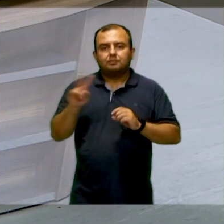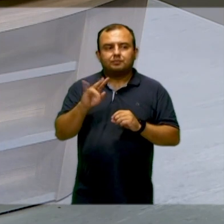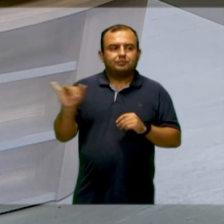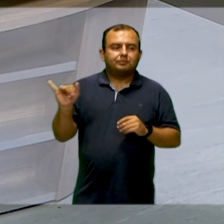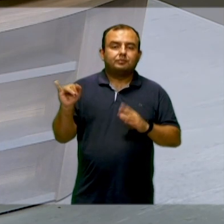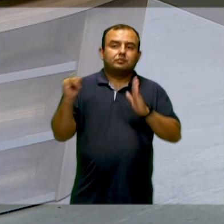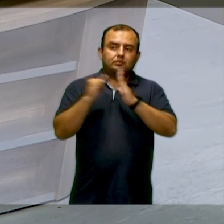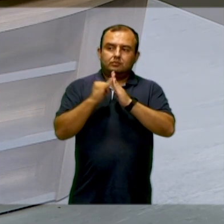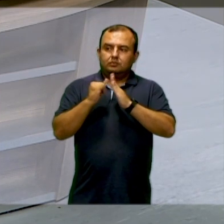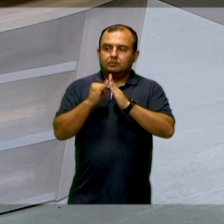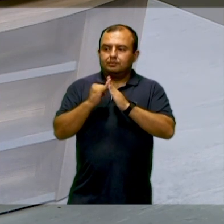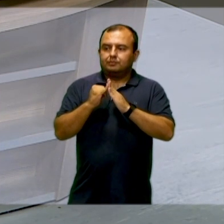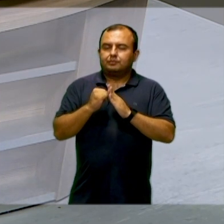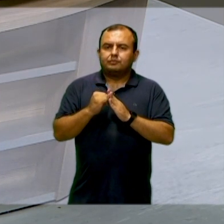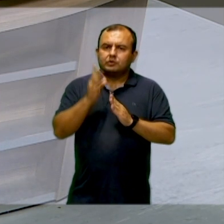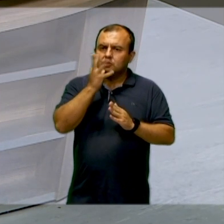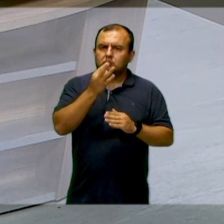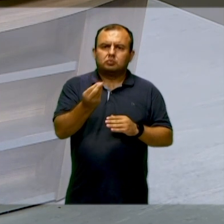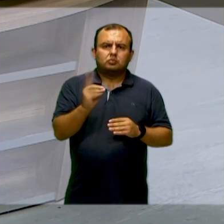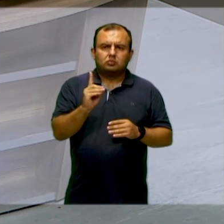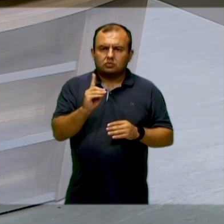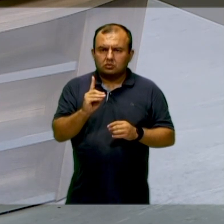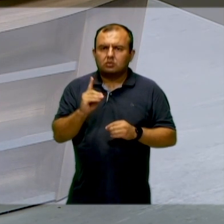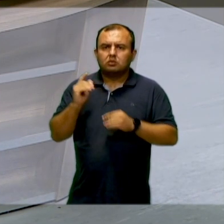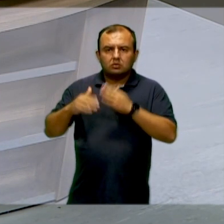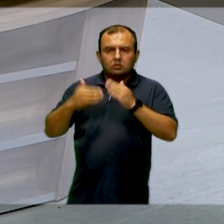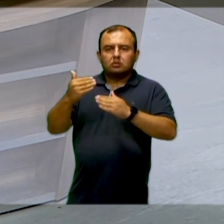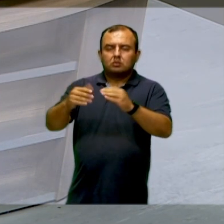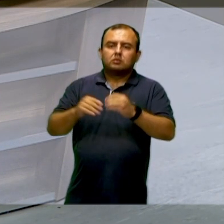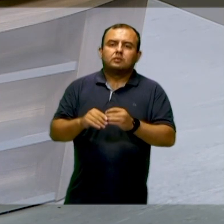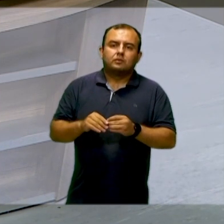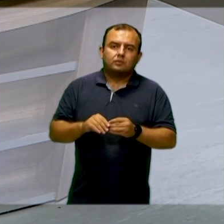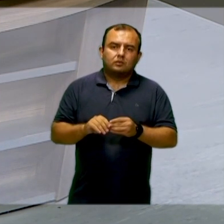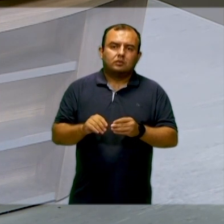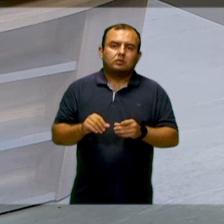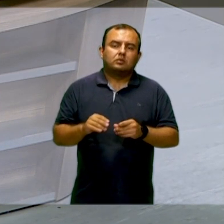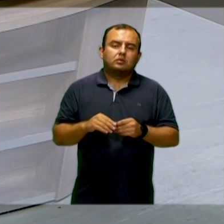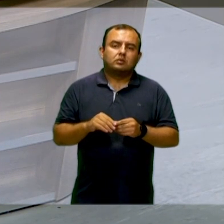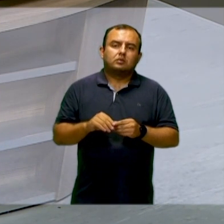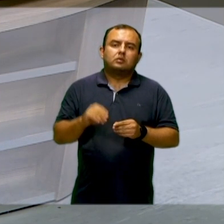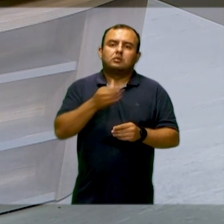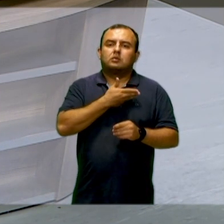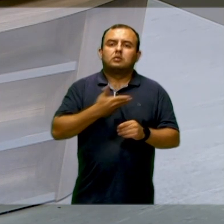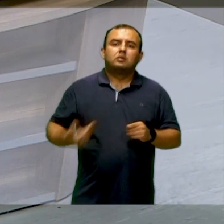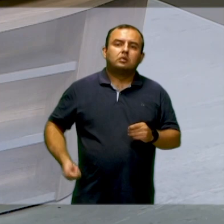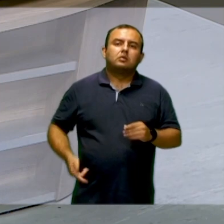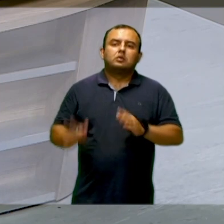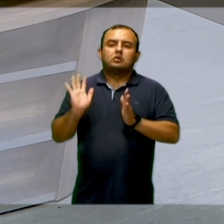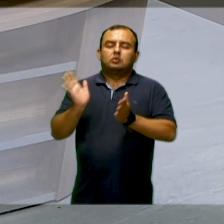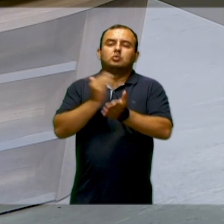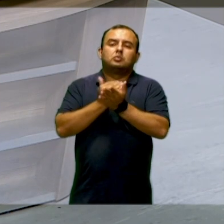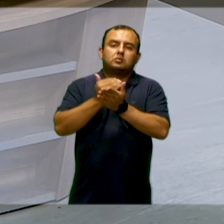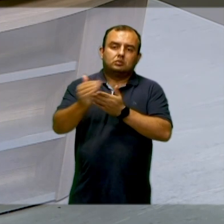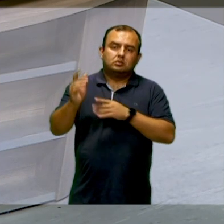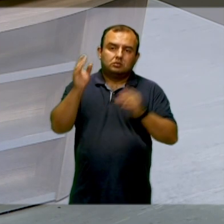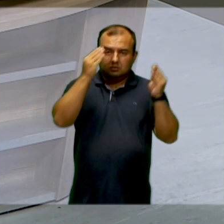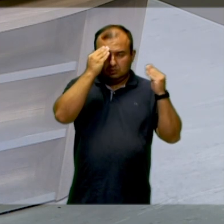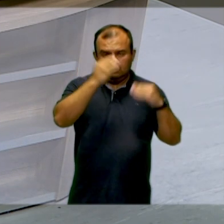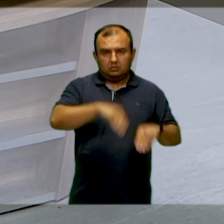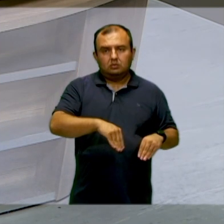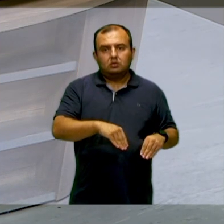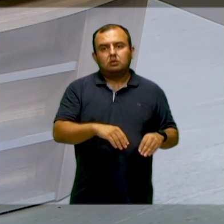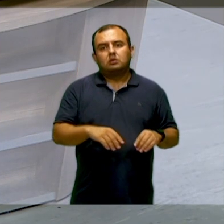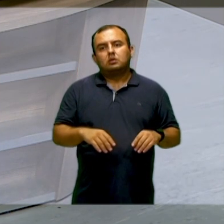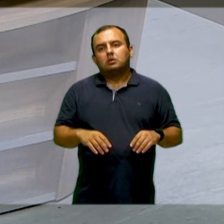o imóvel, não vai demorar muito, está bem encaminhado. Aqui, no governo anterior, eles começaram e depois desistiram que tinha que dar